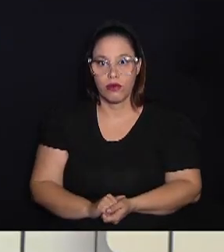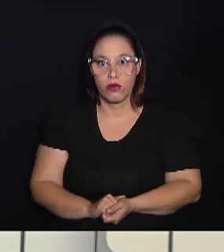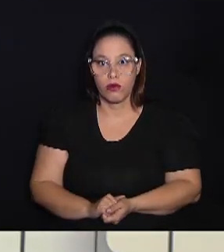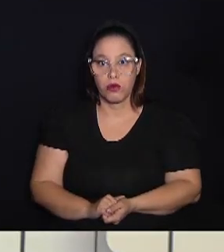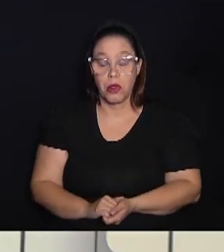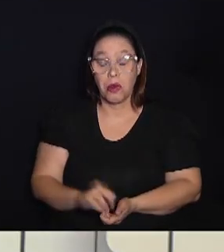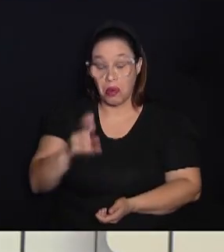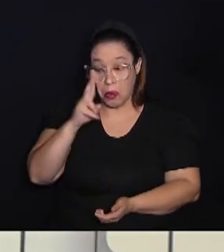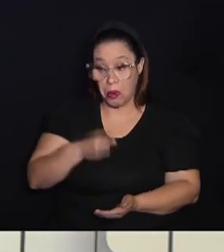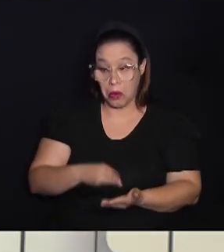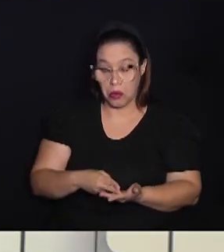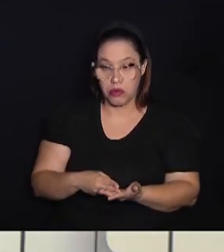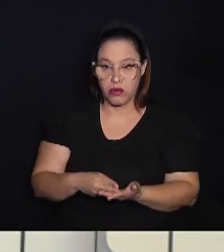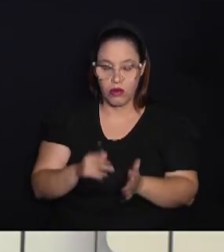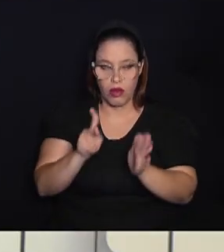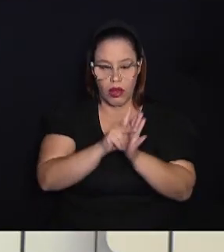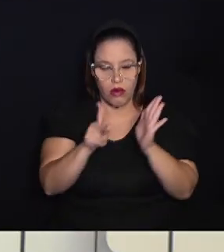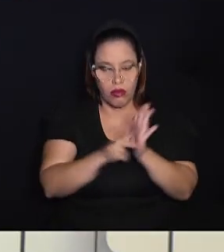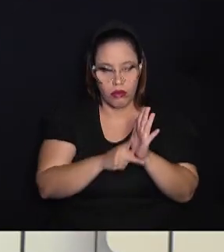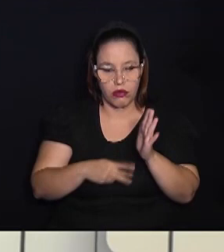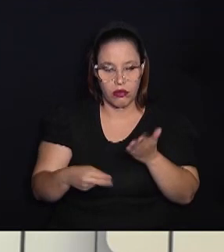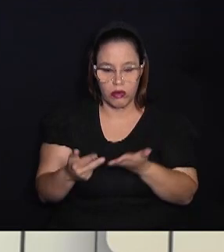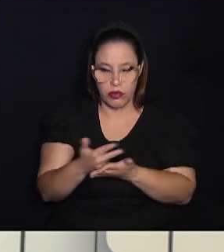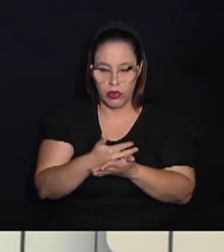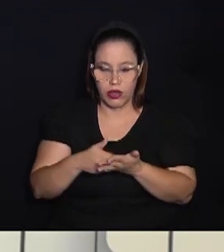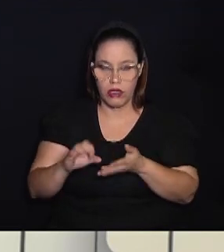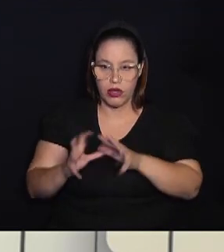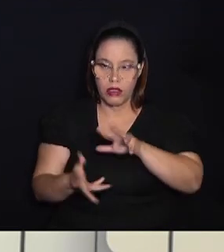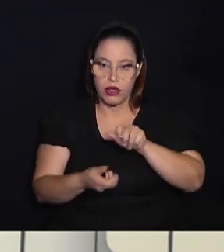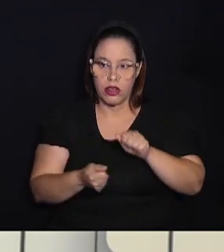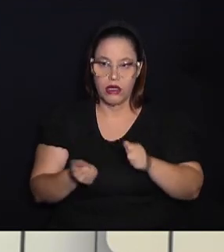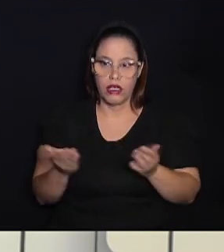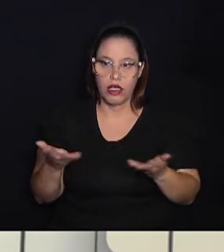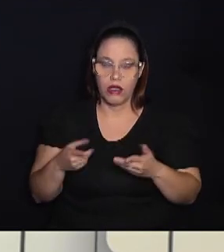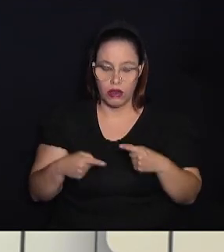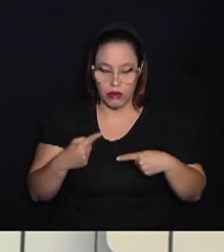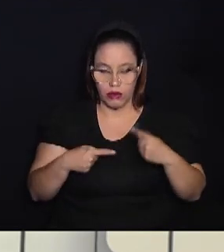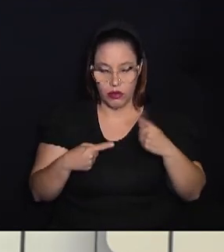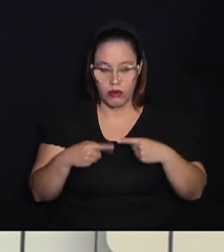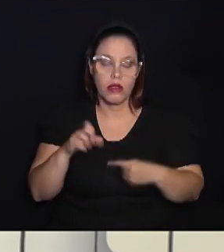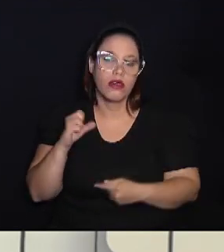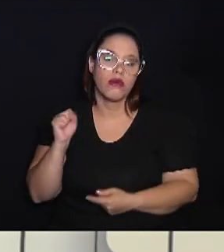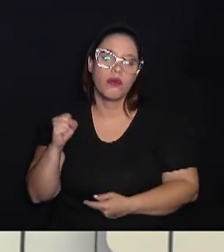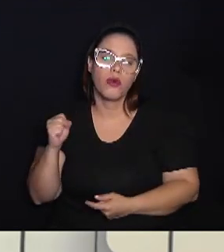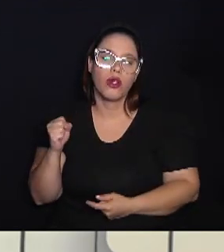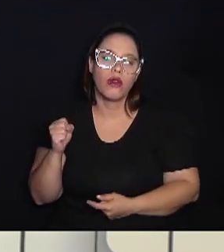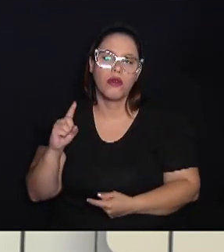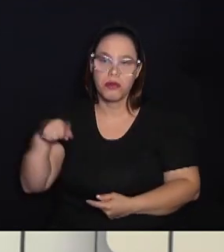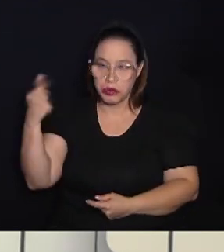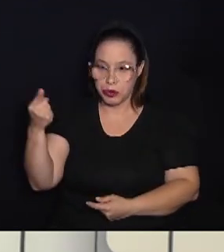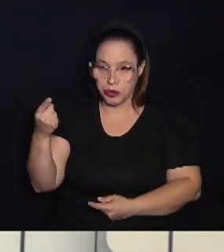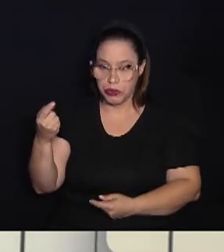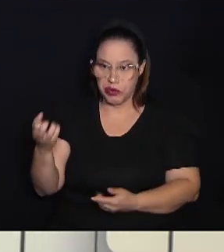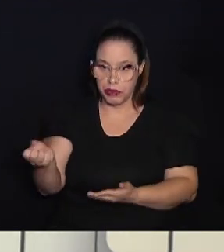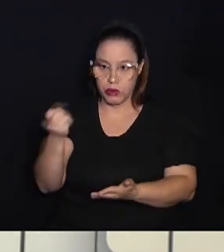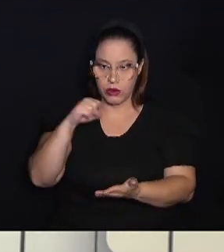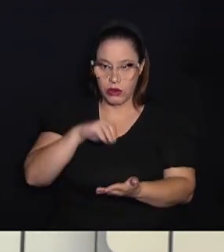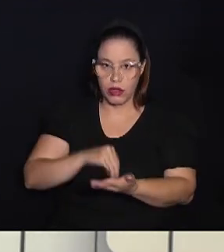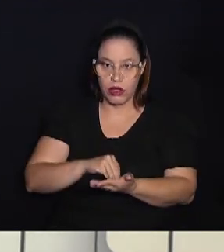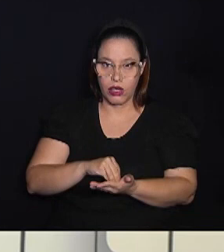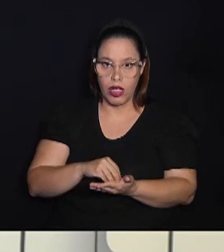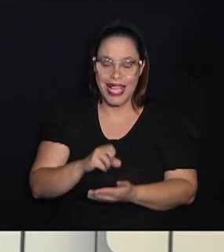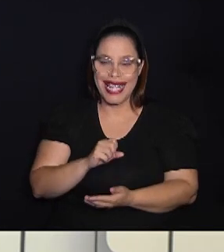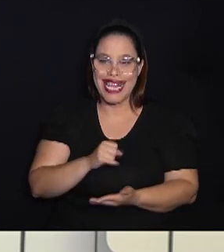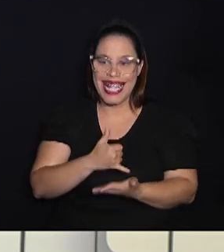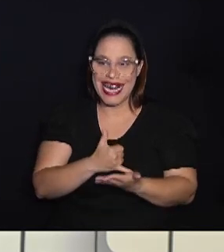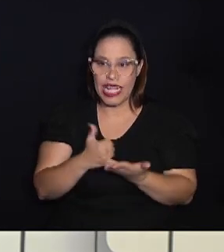Reforçando então, a proposta da reforma tributária agora vai ser analisada pelo Senado e depois receber a sanção